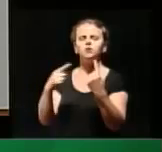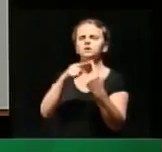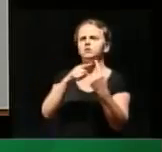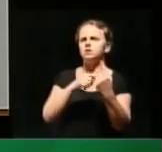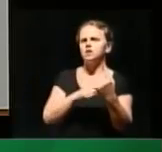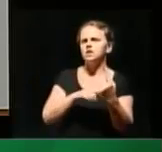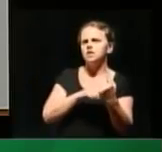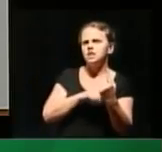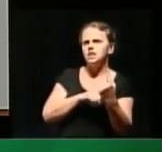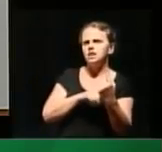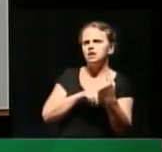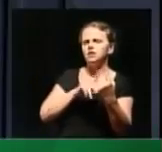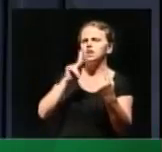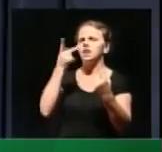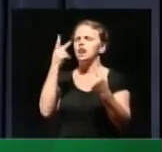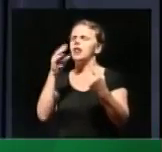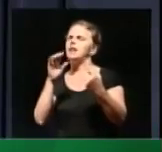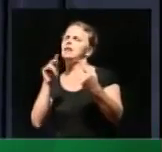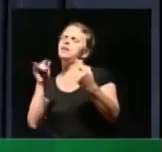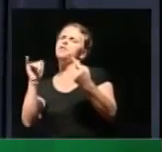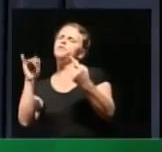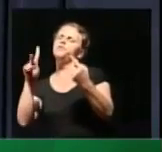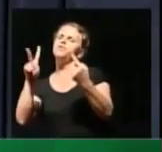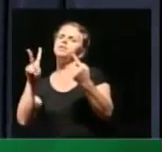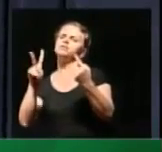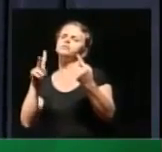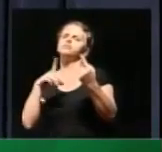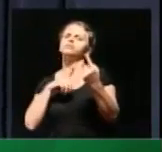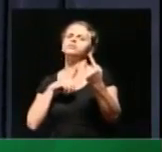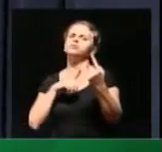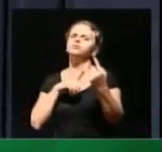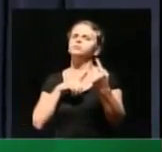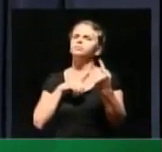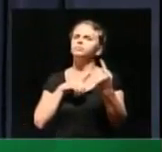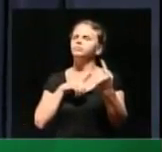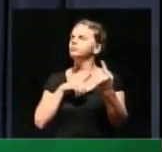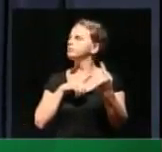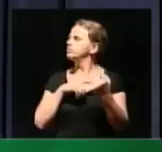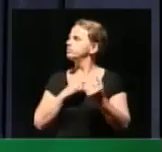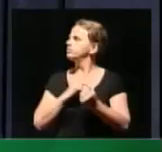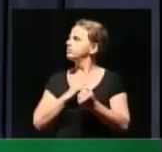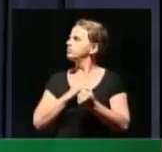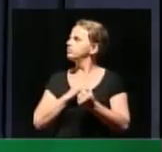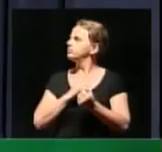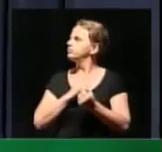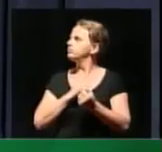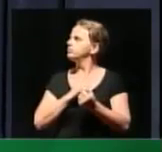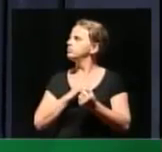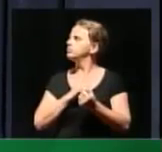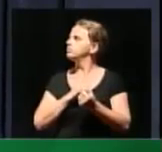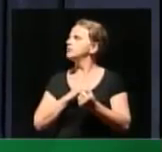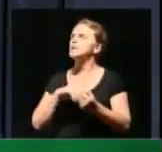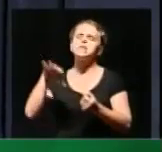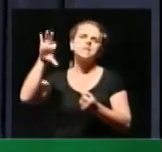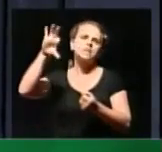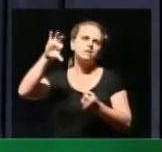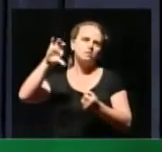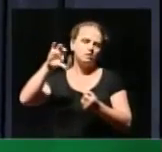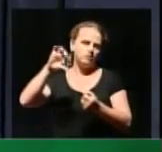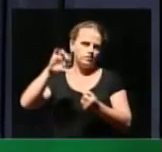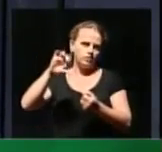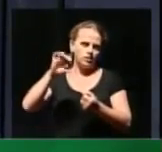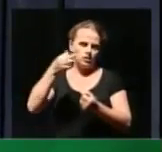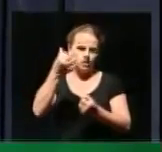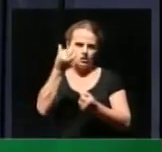para parceiro HIV positivo. E ele deu 96% de eficácia. Tá? No